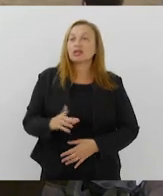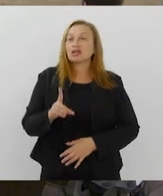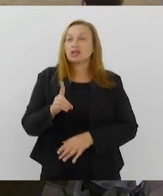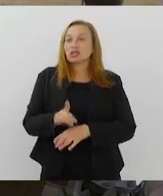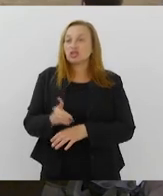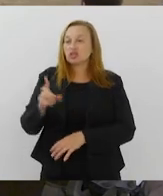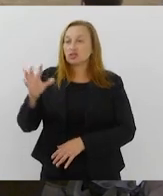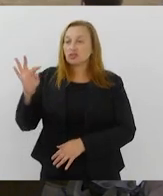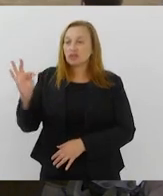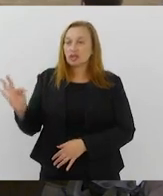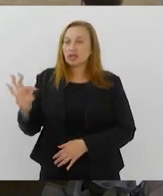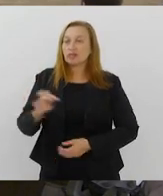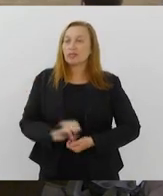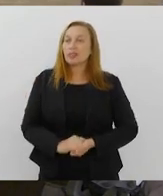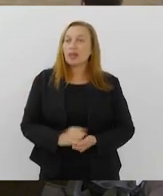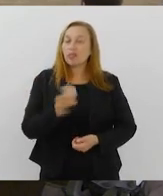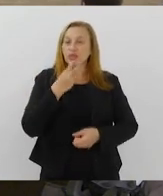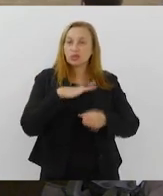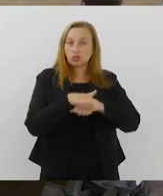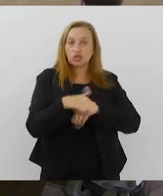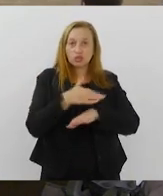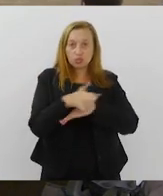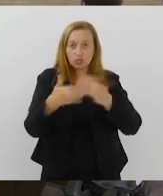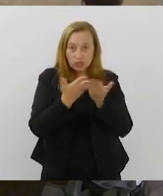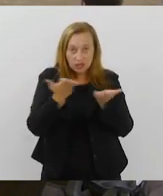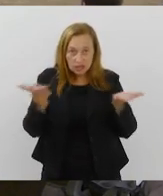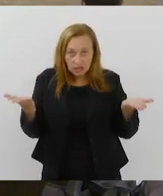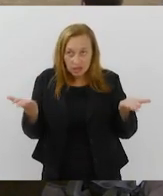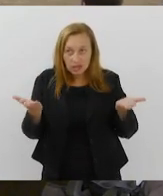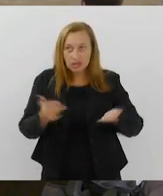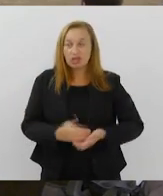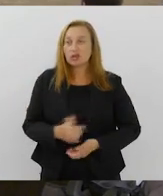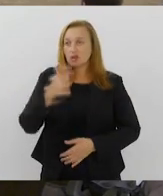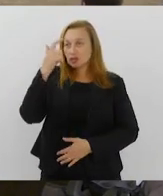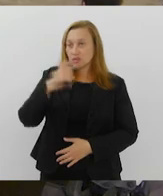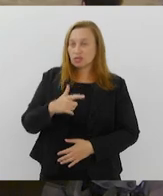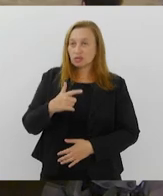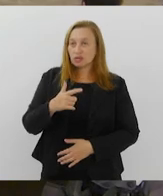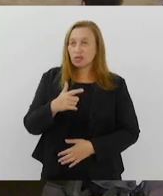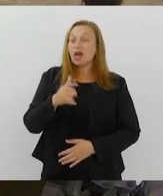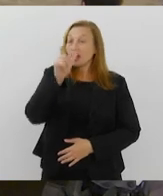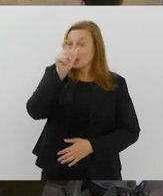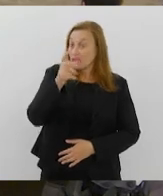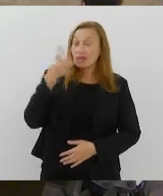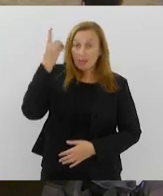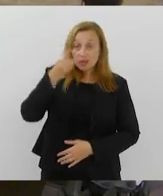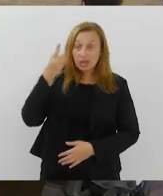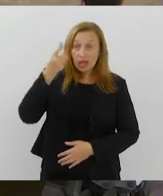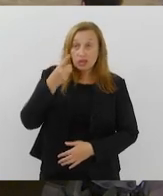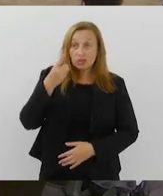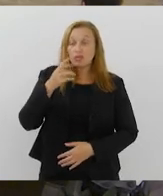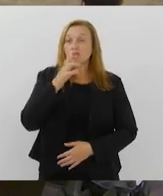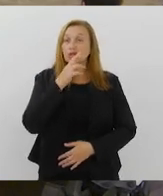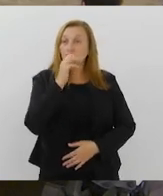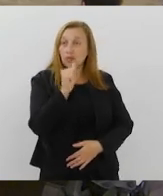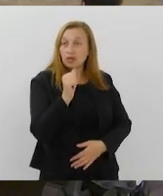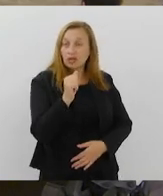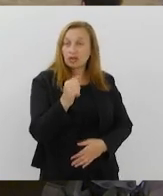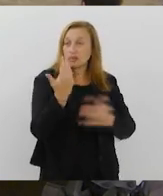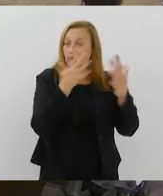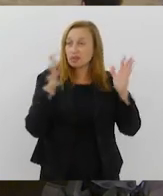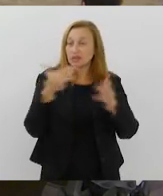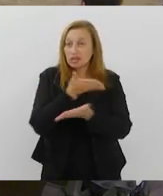Boa noite a todos. Senhor deputado Rodrigo Amorim, qual cumprimento toda a mesa.